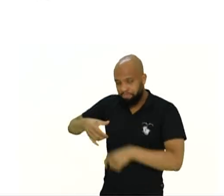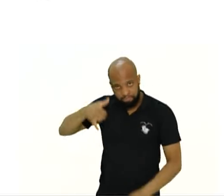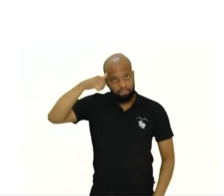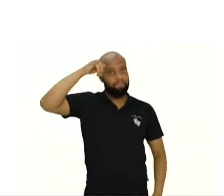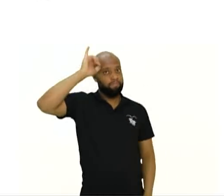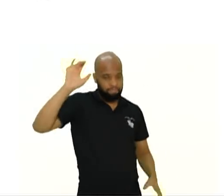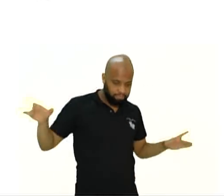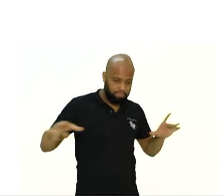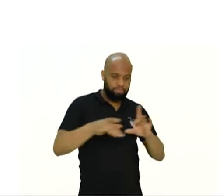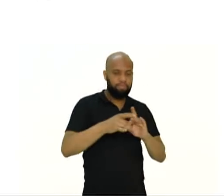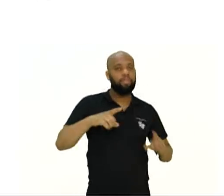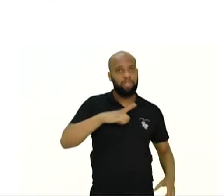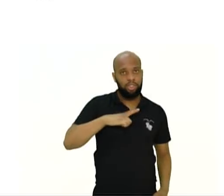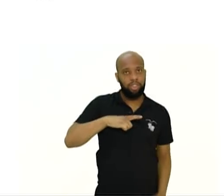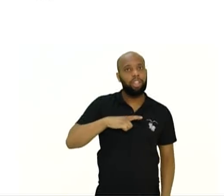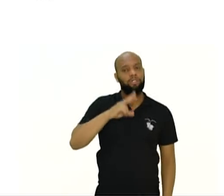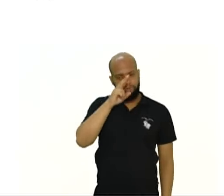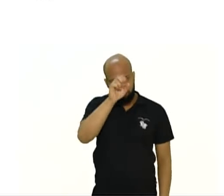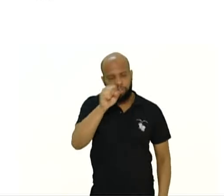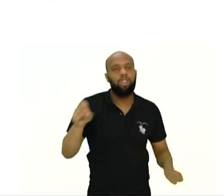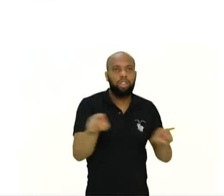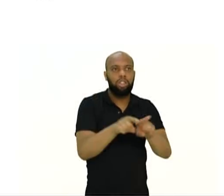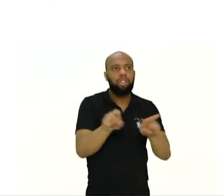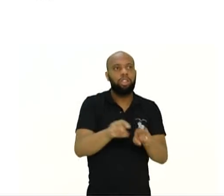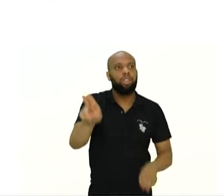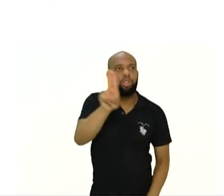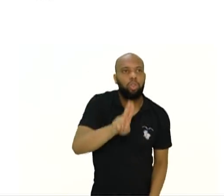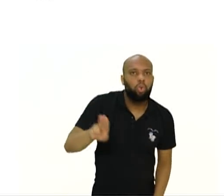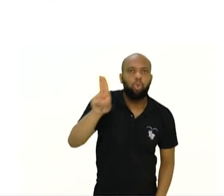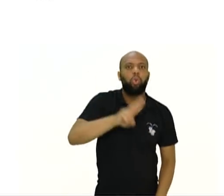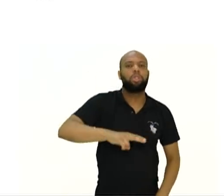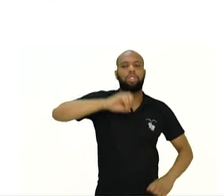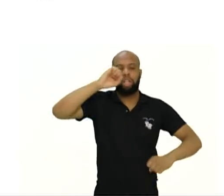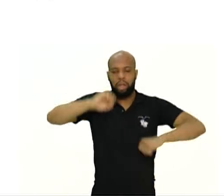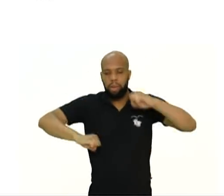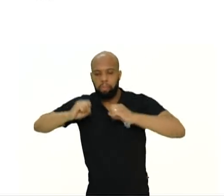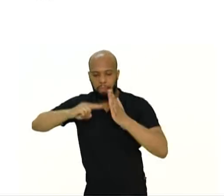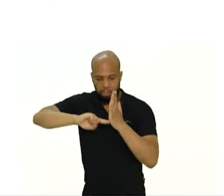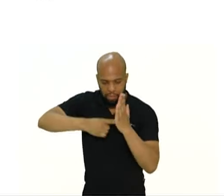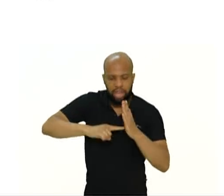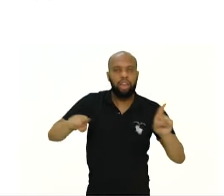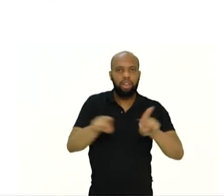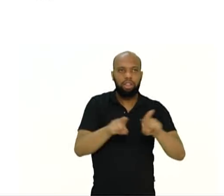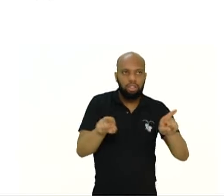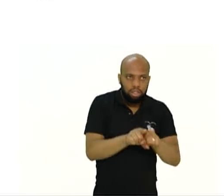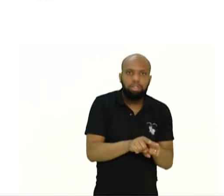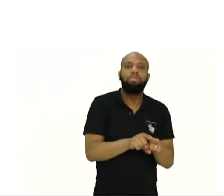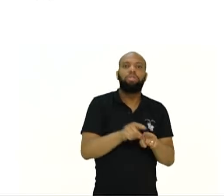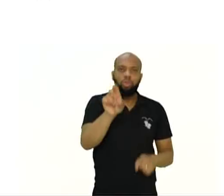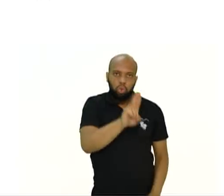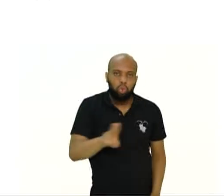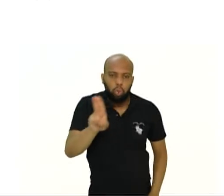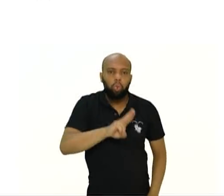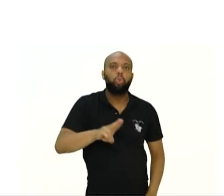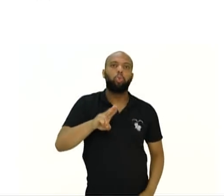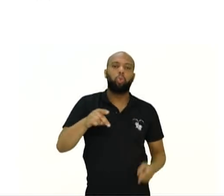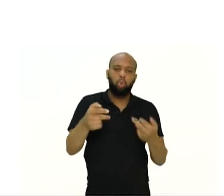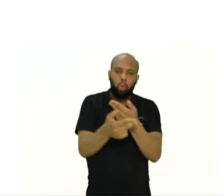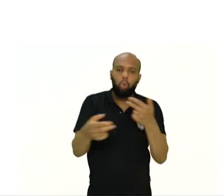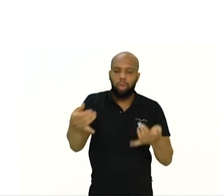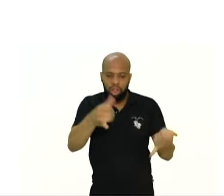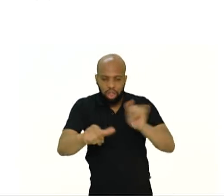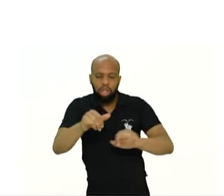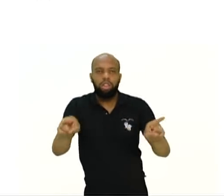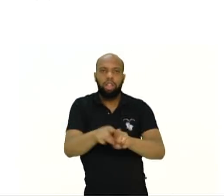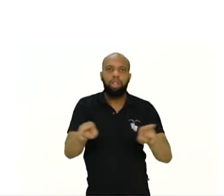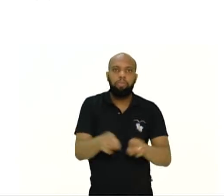bastante intensiva, né? A utilização de máquinas ali, a utilização de produtos que